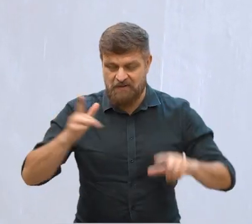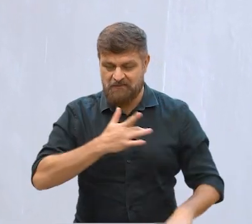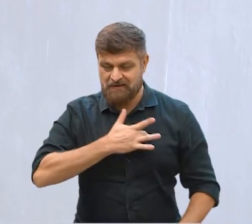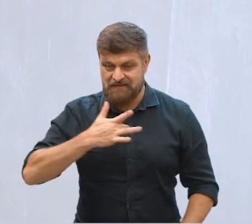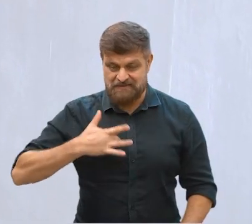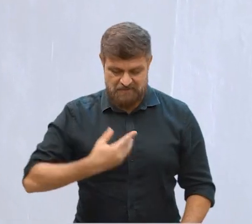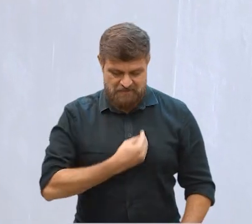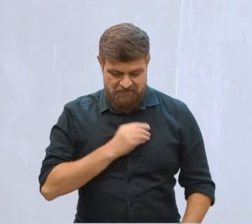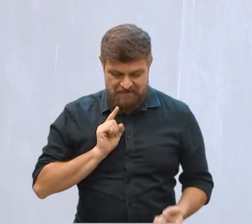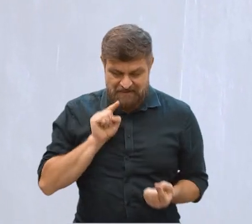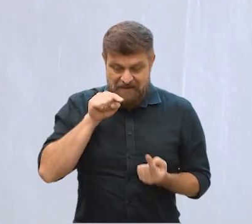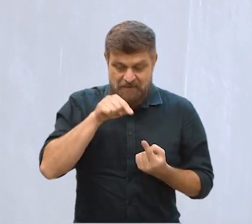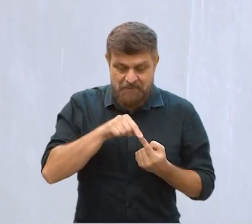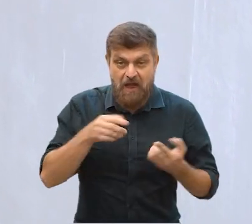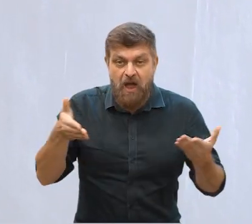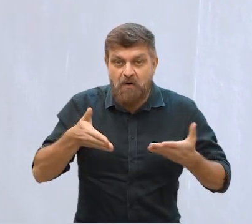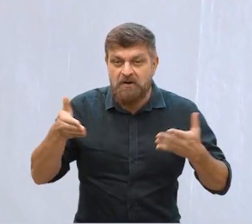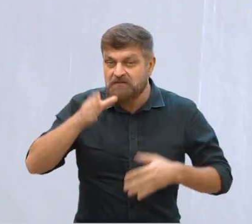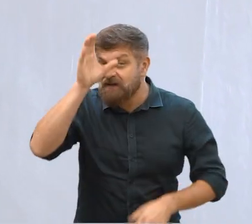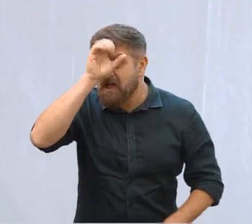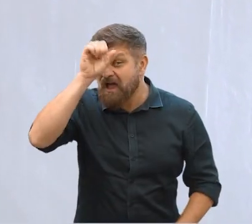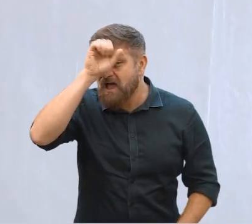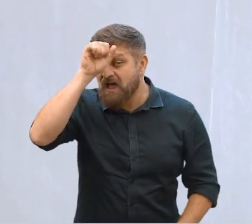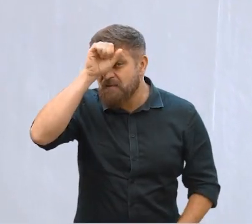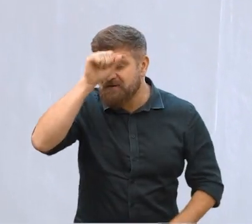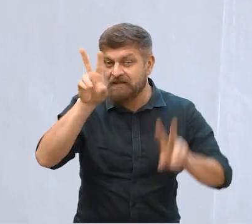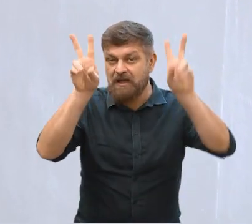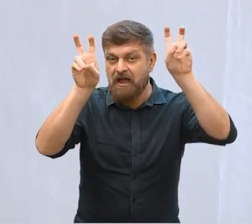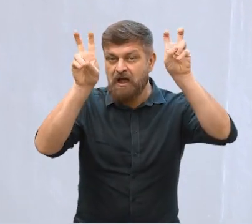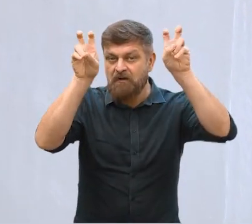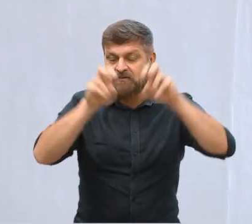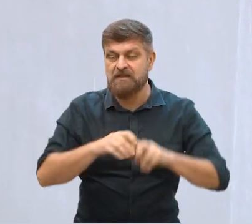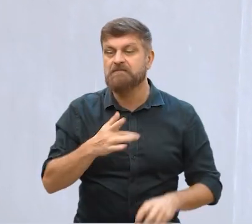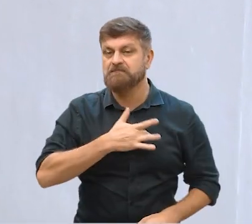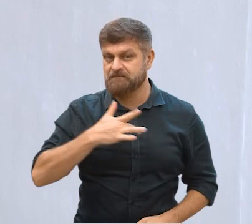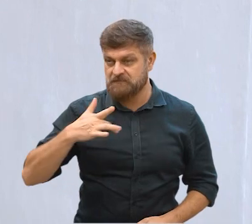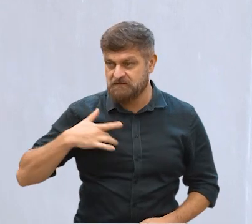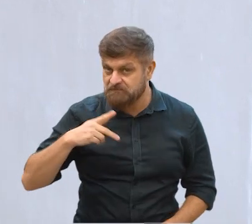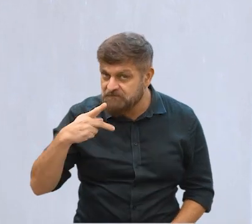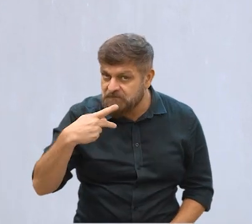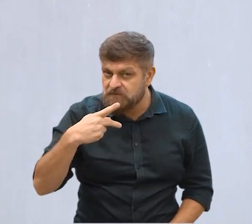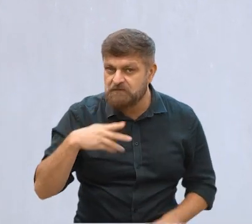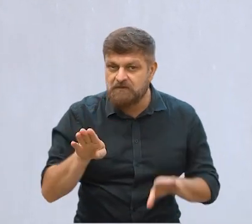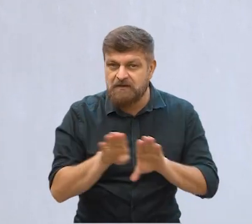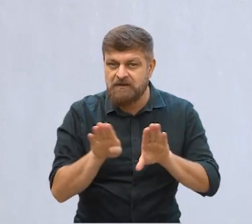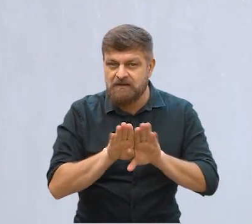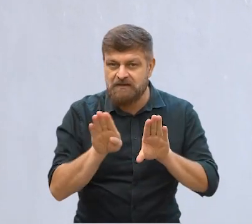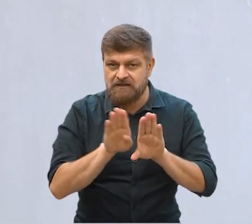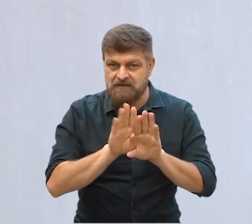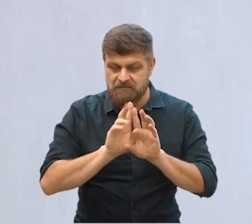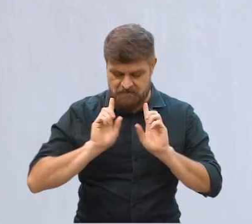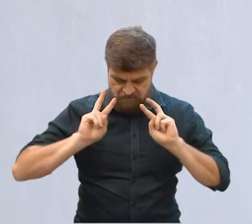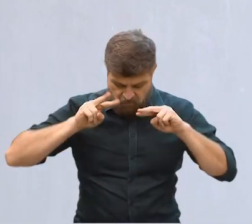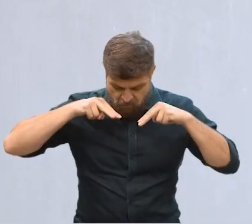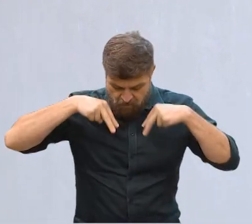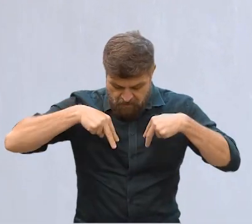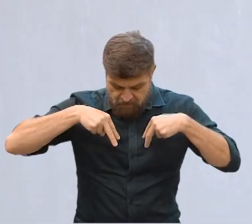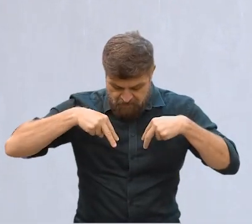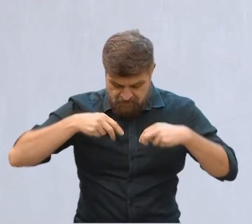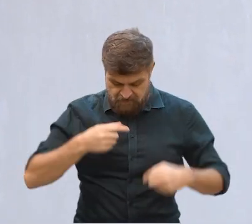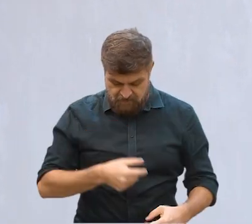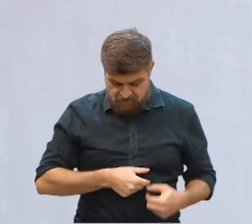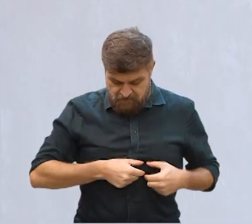No programa Saúde é Vida de hoje, você vai aprender um pouco mais sobre a sua saúde, mas aqui, olha, do lado